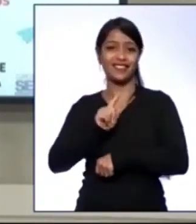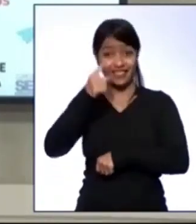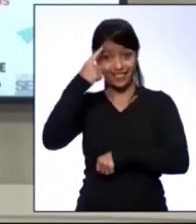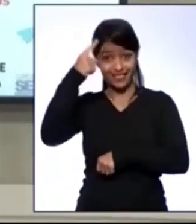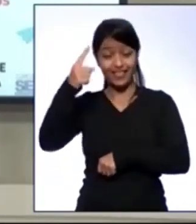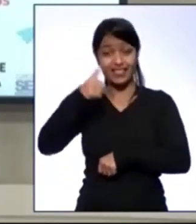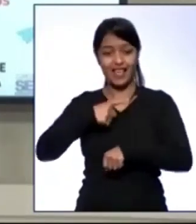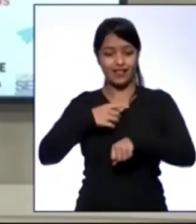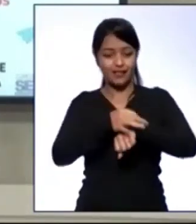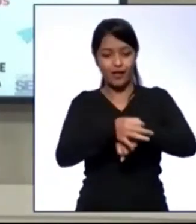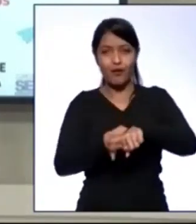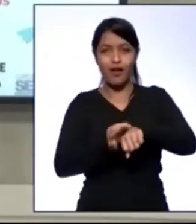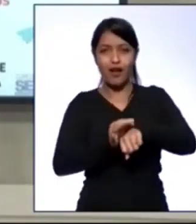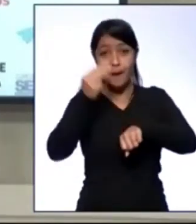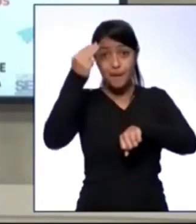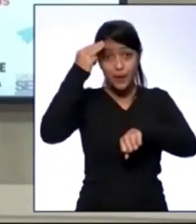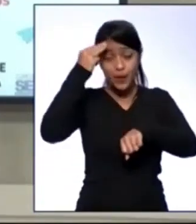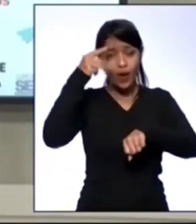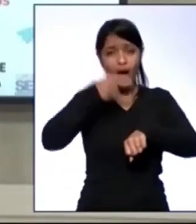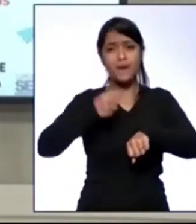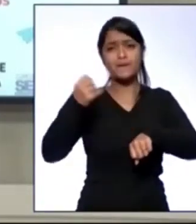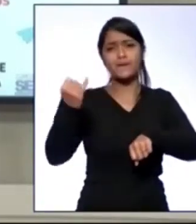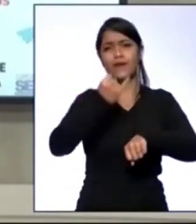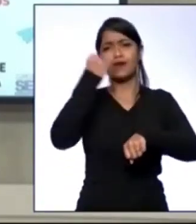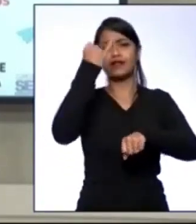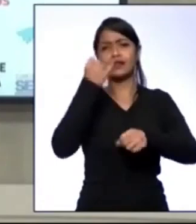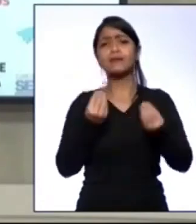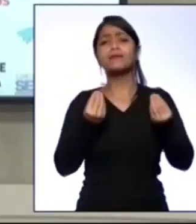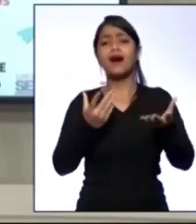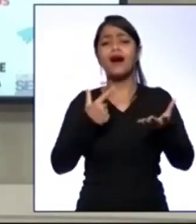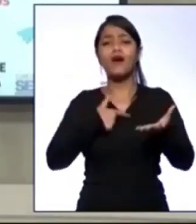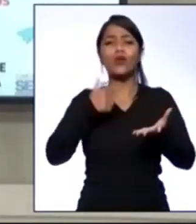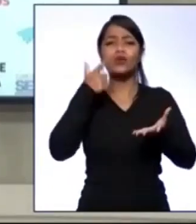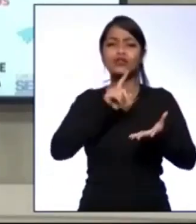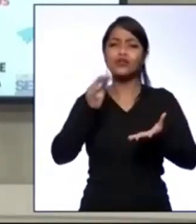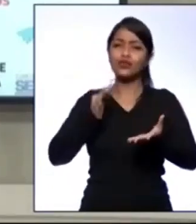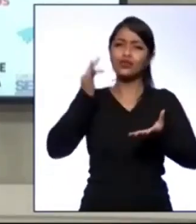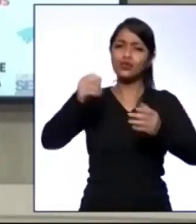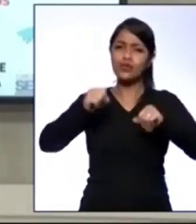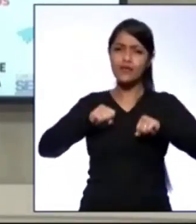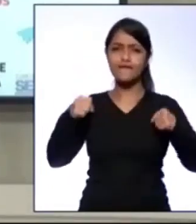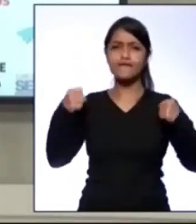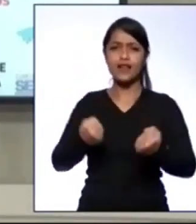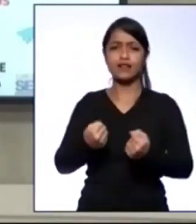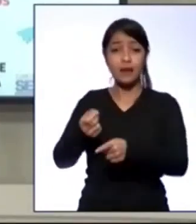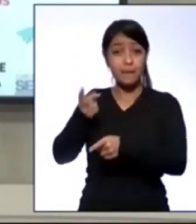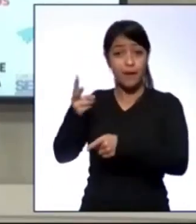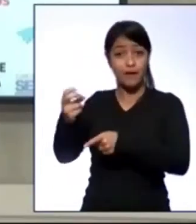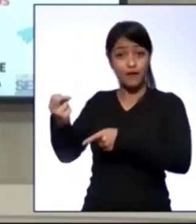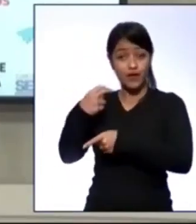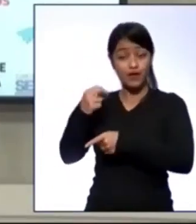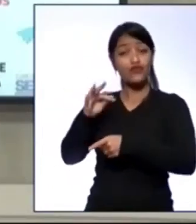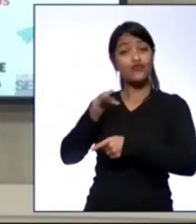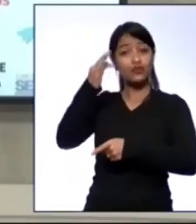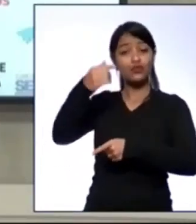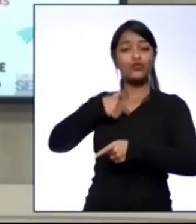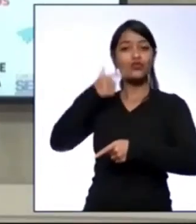é importante para gerar uma defesa futura contra o mesmo